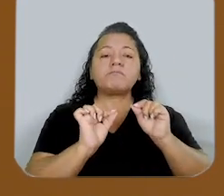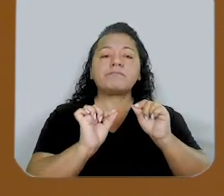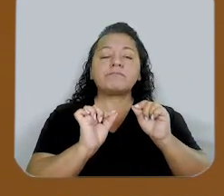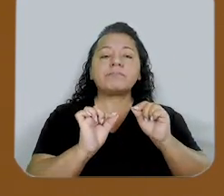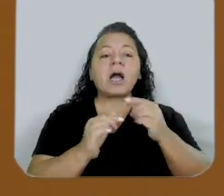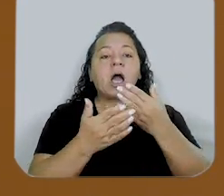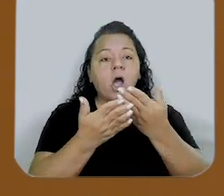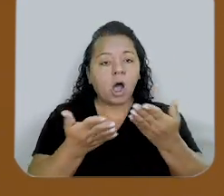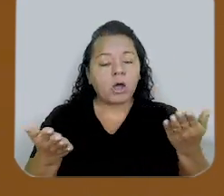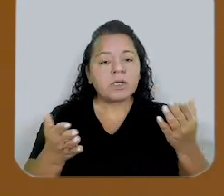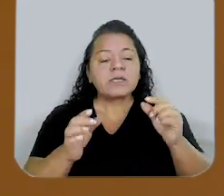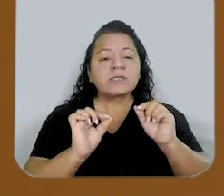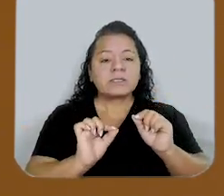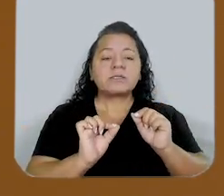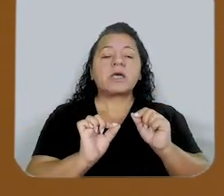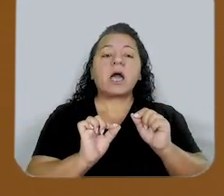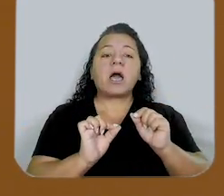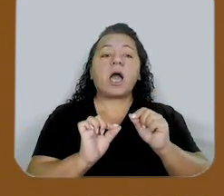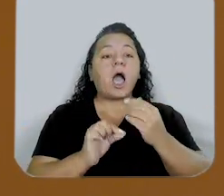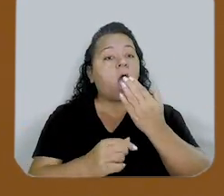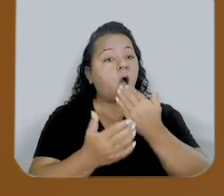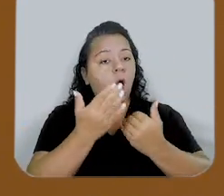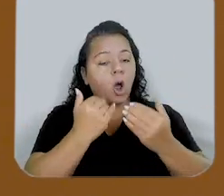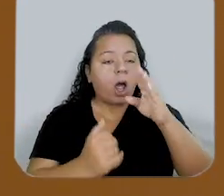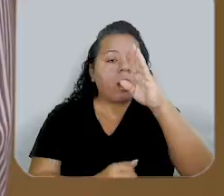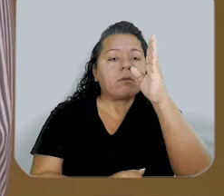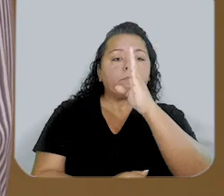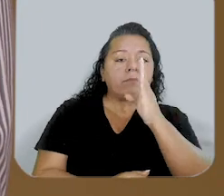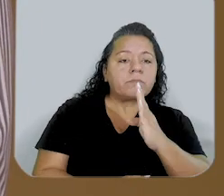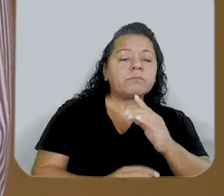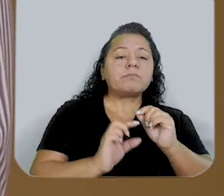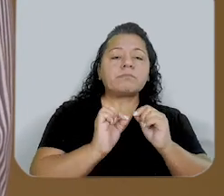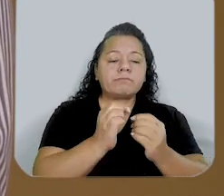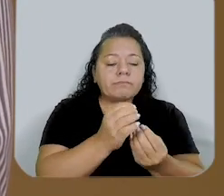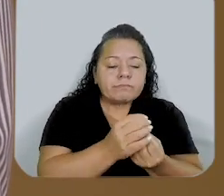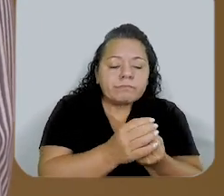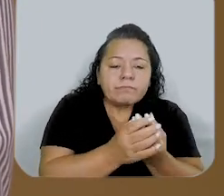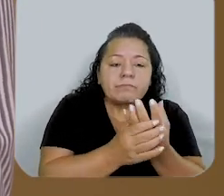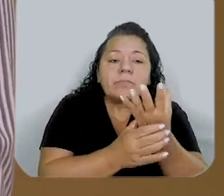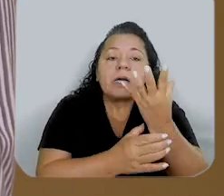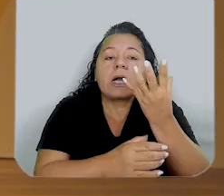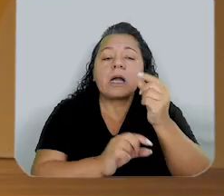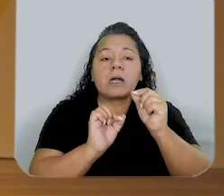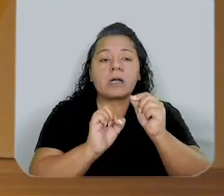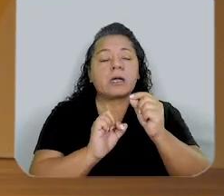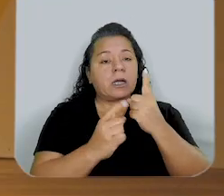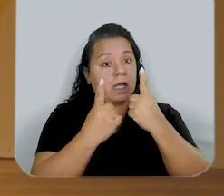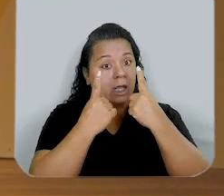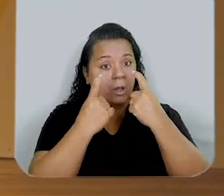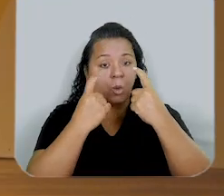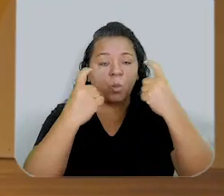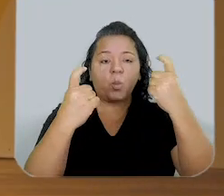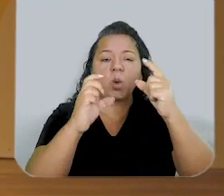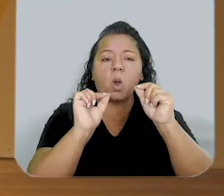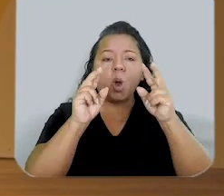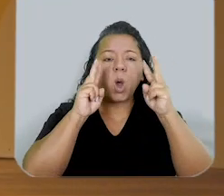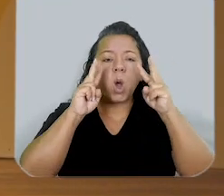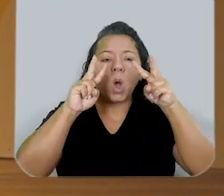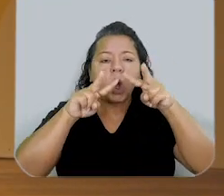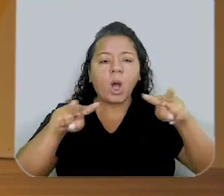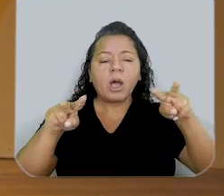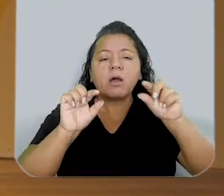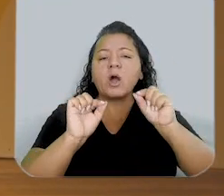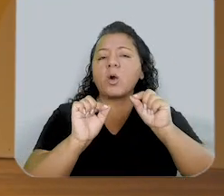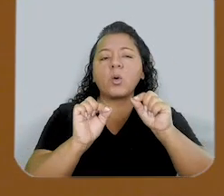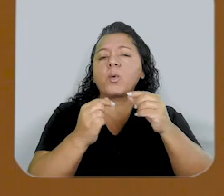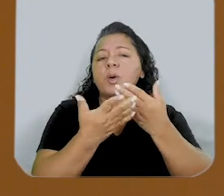traça uma comida brasileira, suas raízes, origens, e é interessante olhar também o que influencia